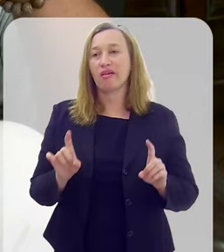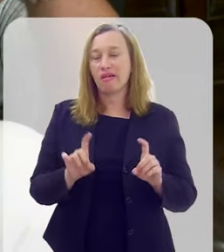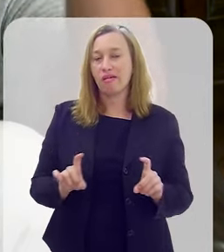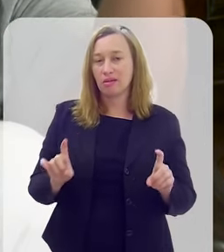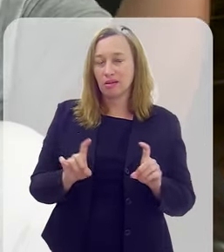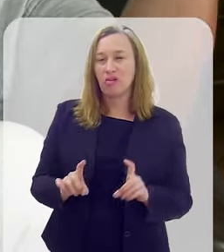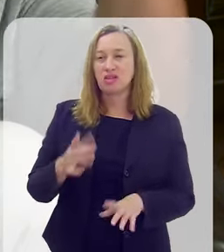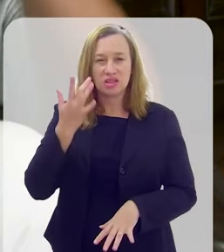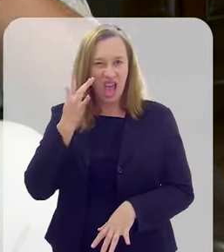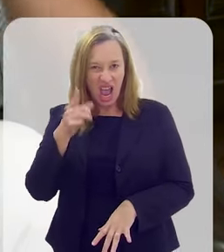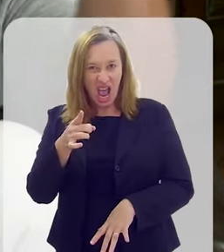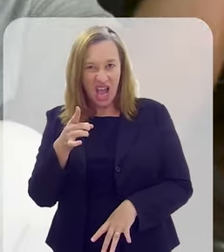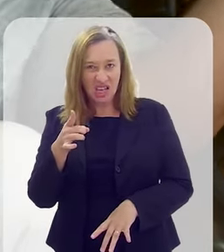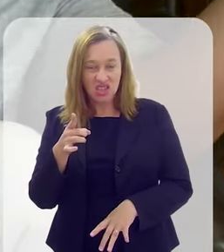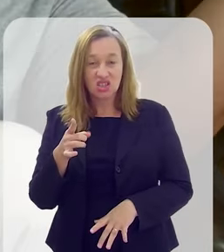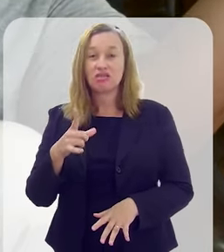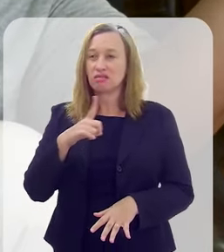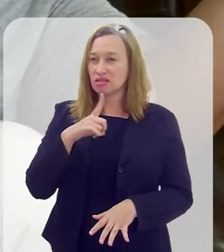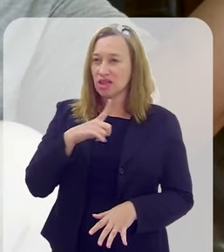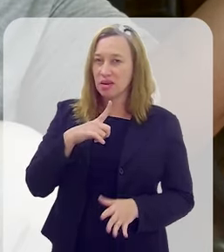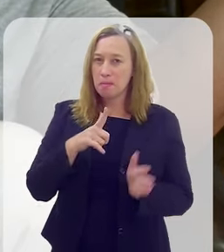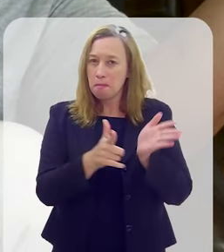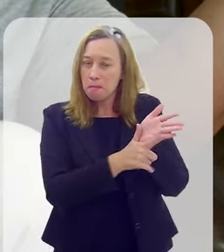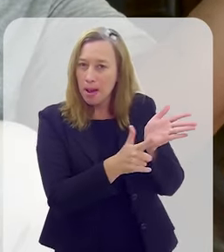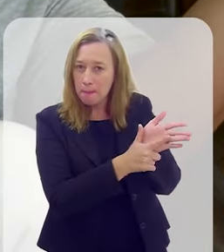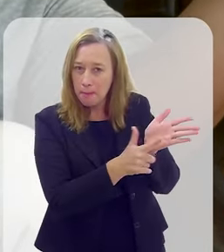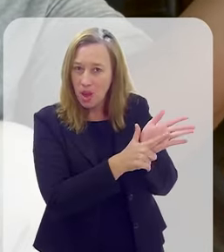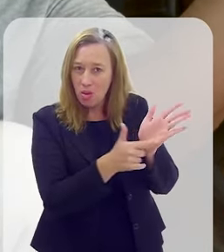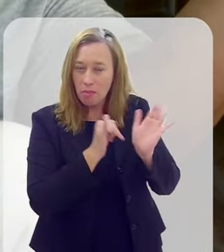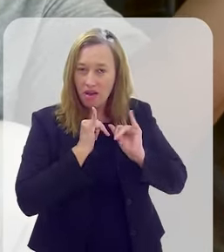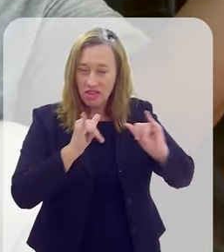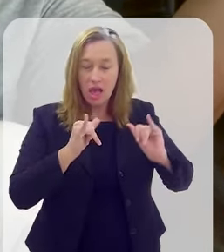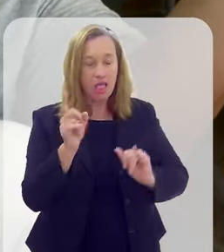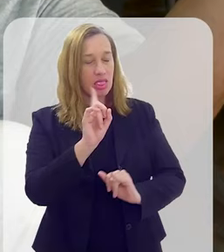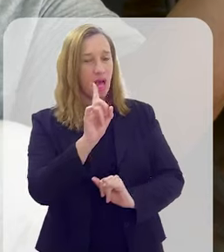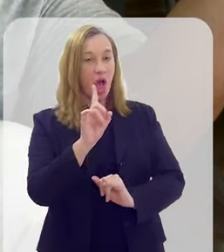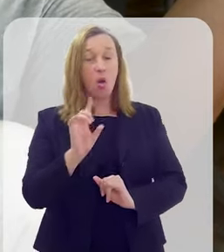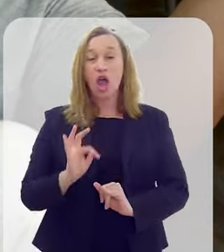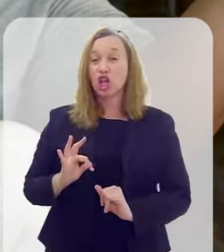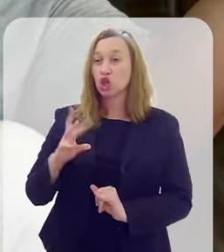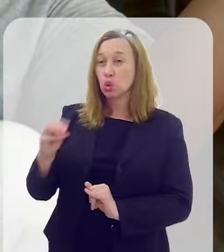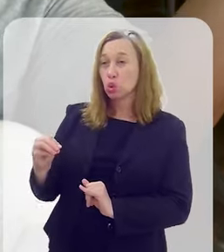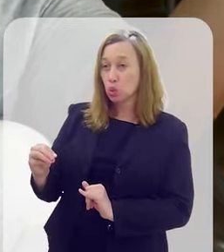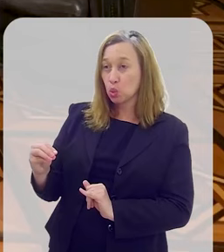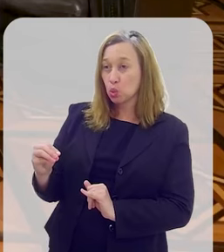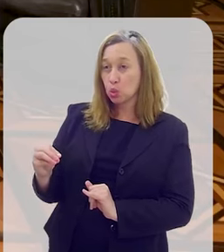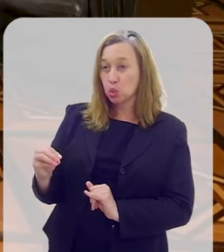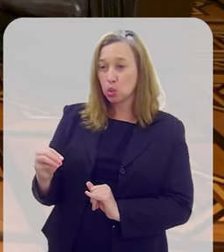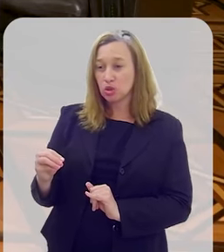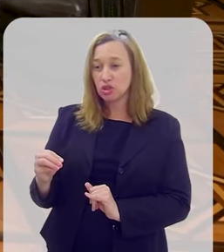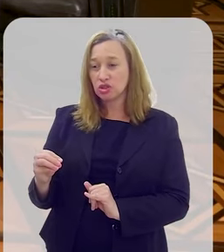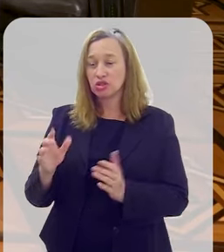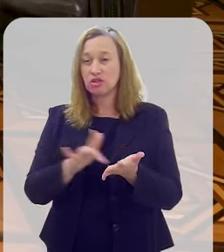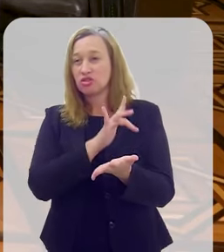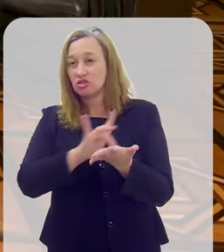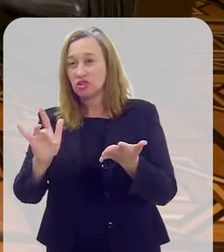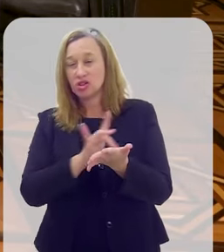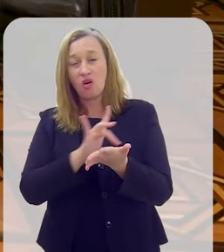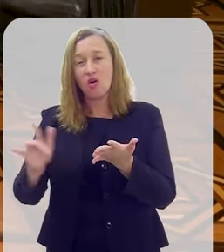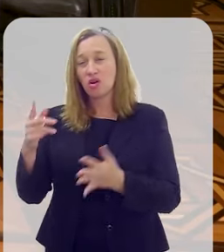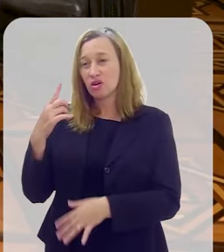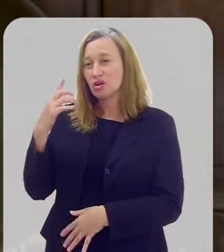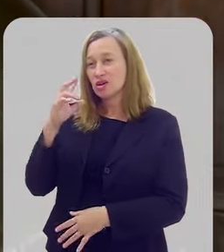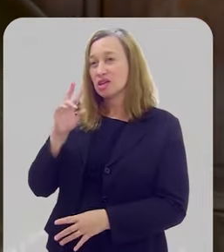tá você tá pensando que nós temos quadro negor aqui para avisar as coisas ã ã ãã é tudo digital Olha lá coisa